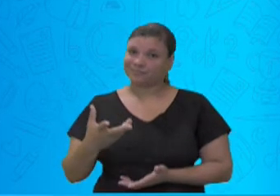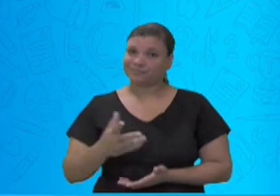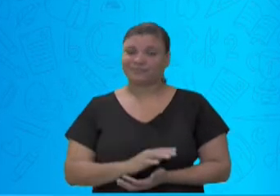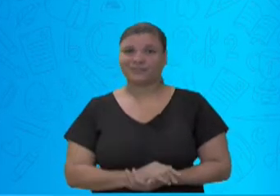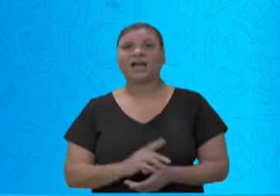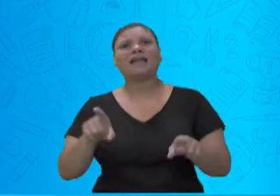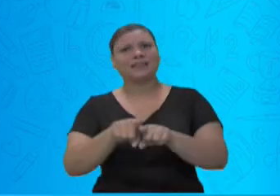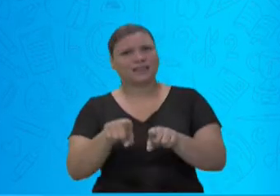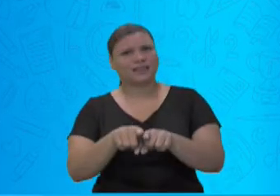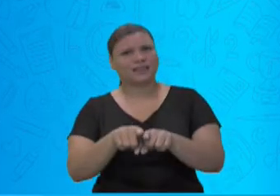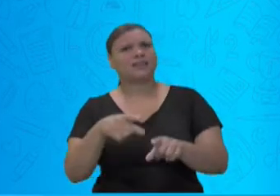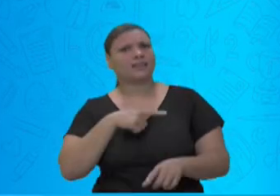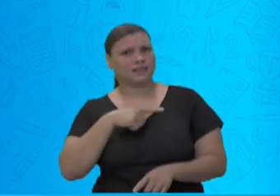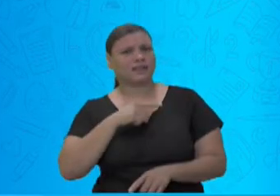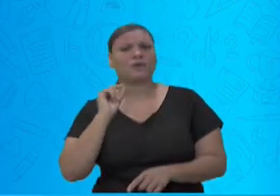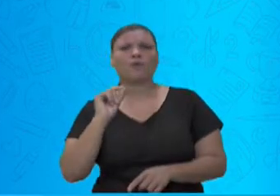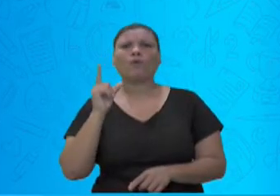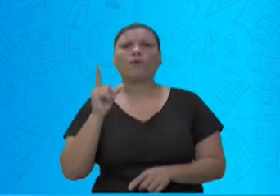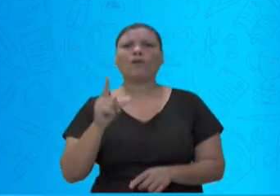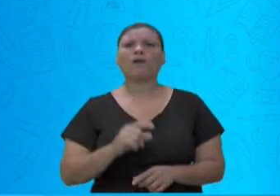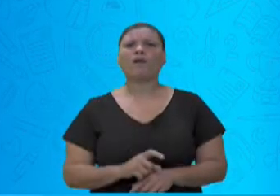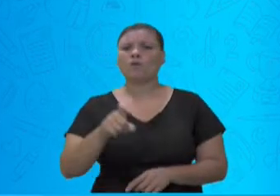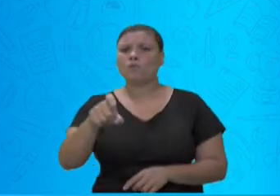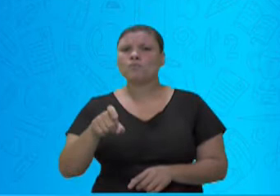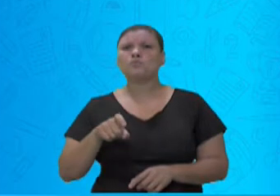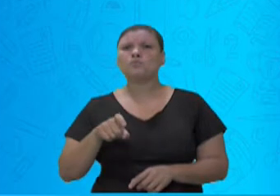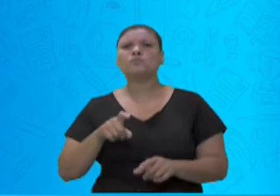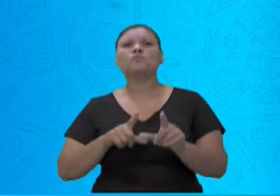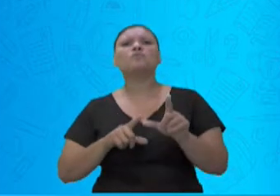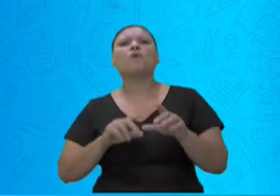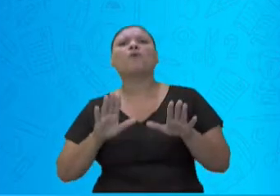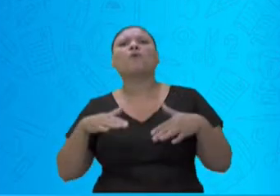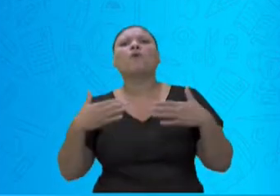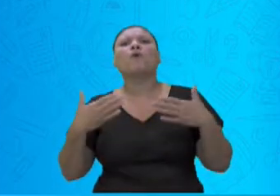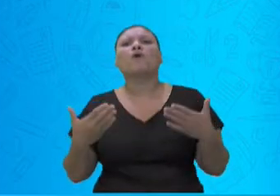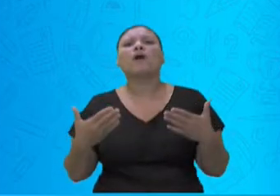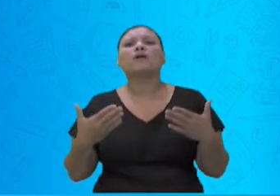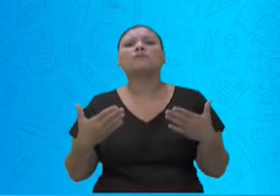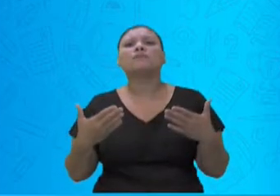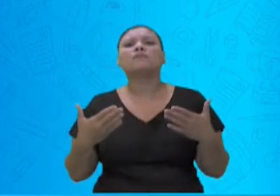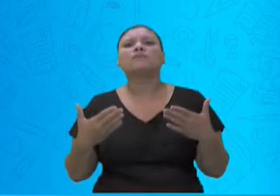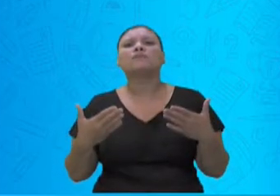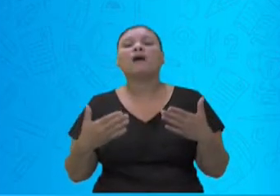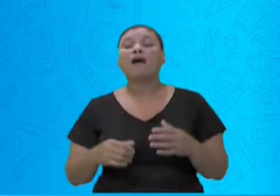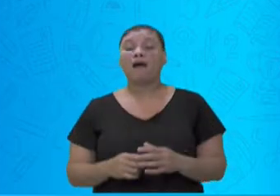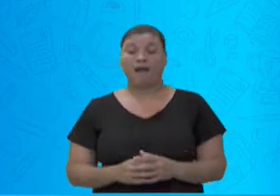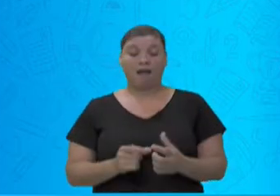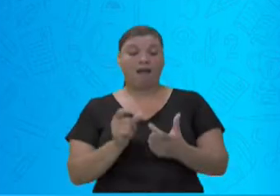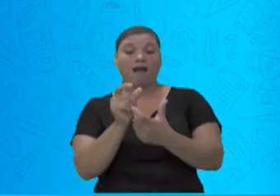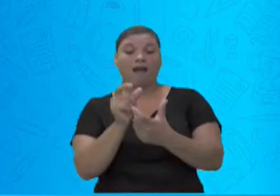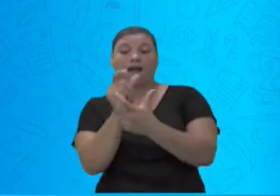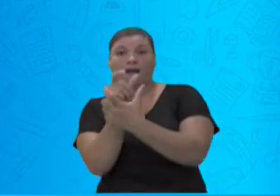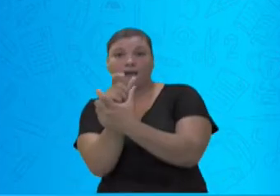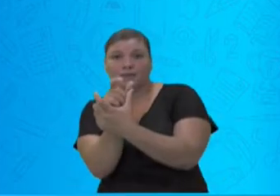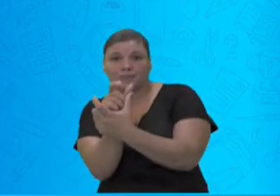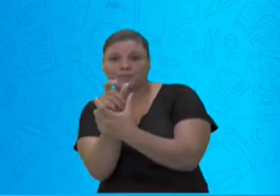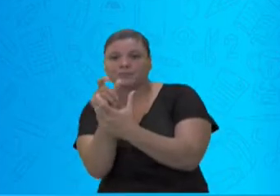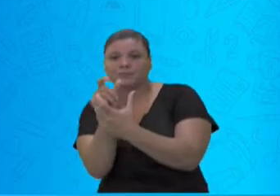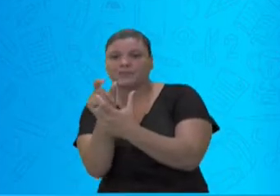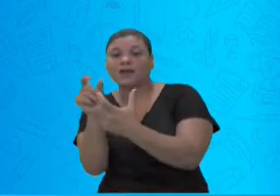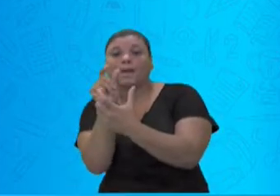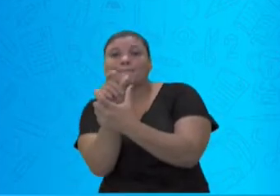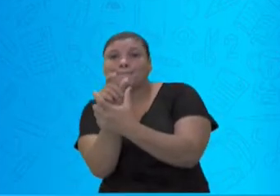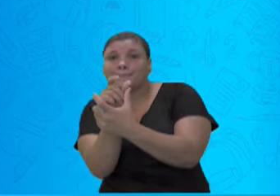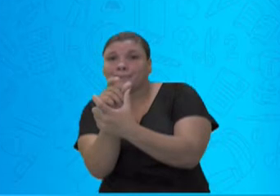Temos também o X quando a primeira sílaba da palavra é a